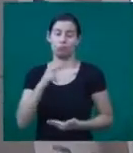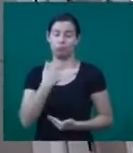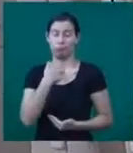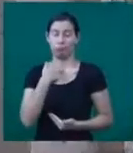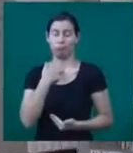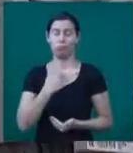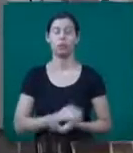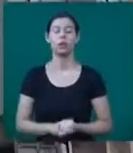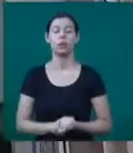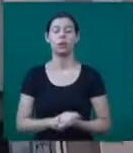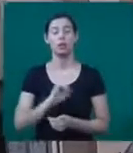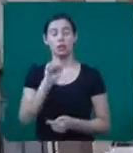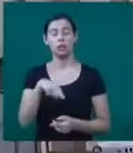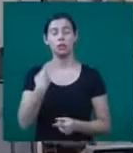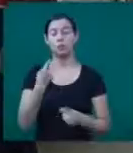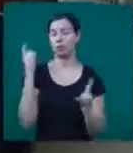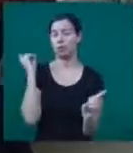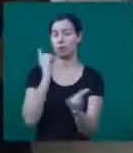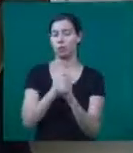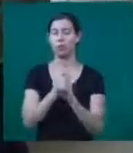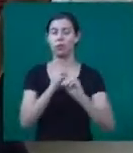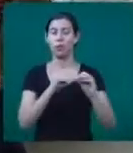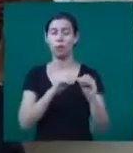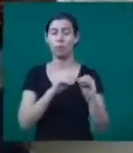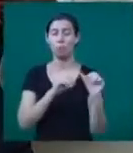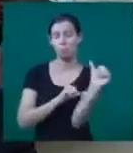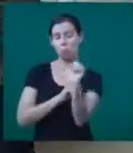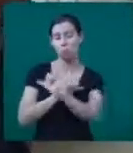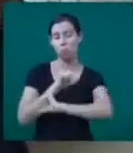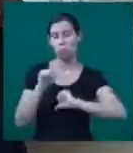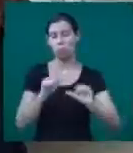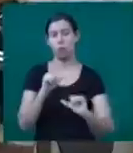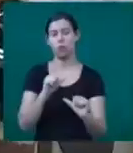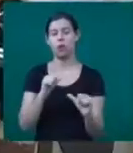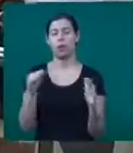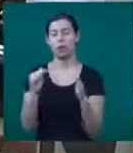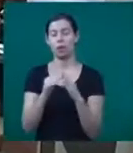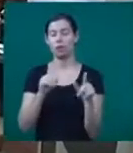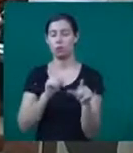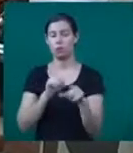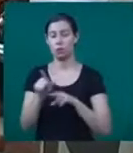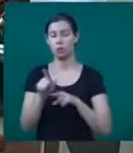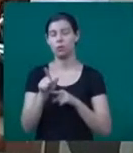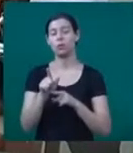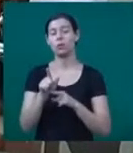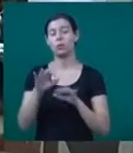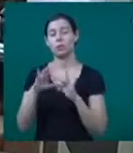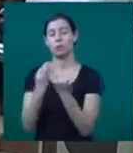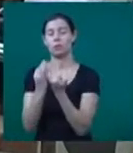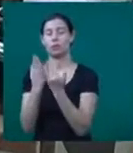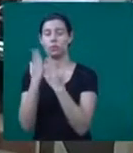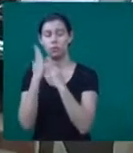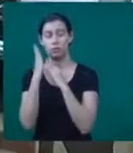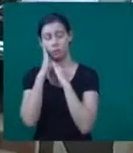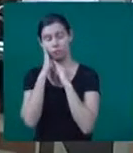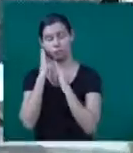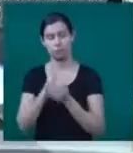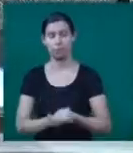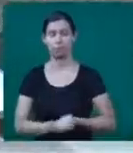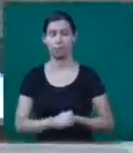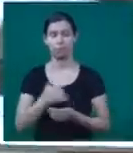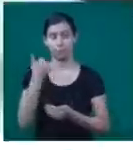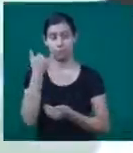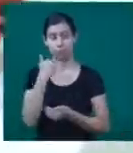a descoberta, a rotina mudou. Ednilson teve que alugar um imóvel para a família dormir. Para evitar o contato com a